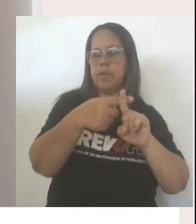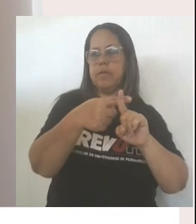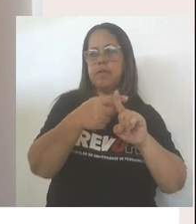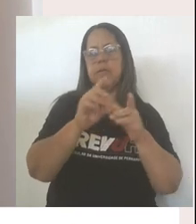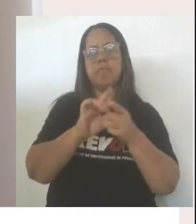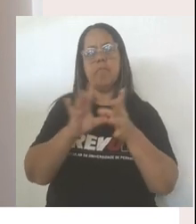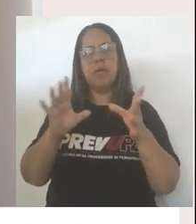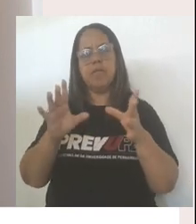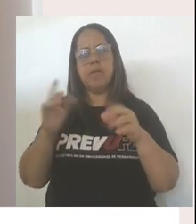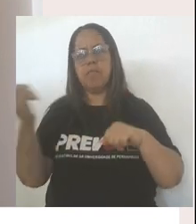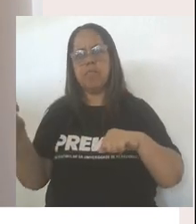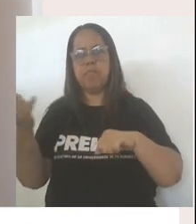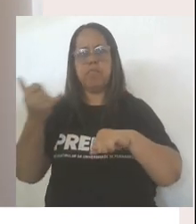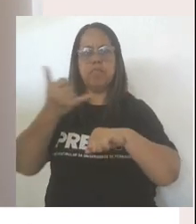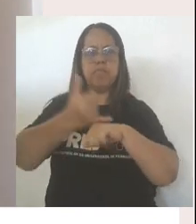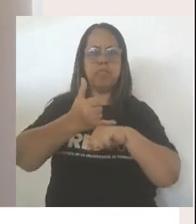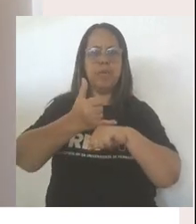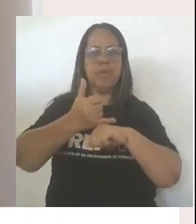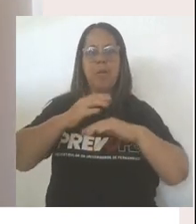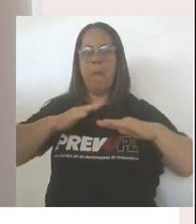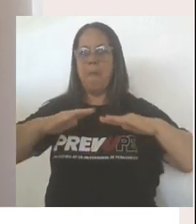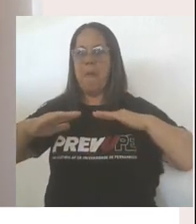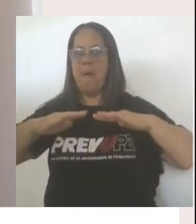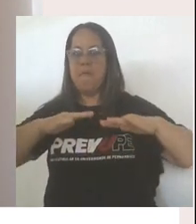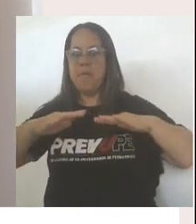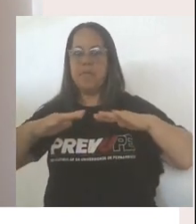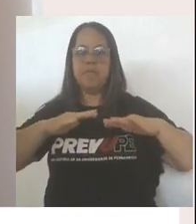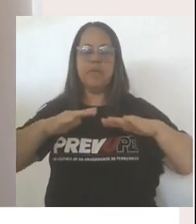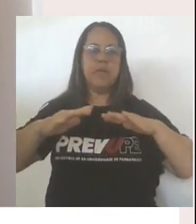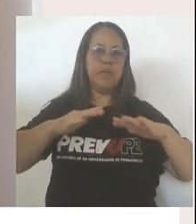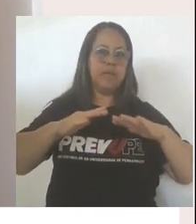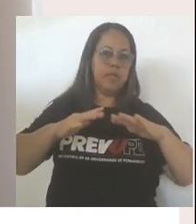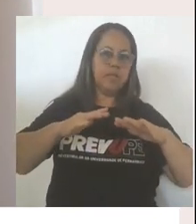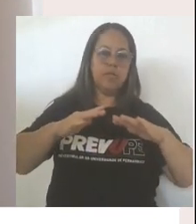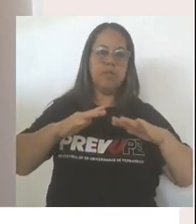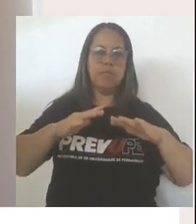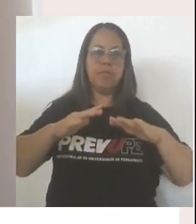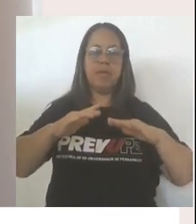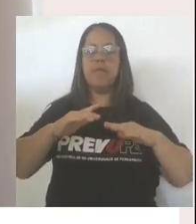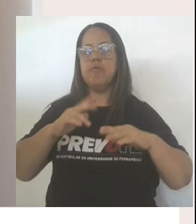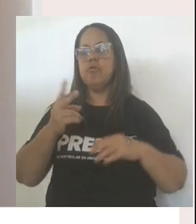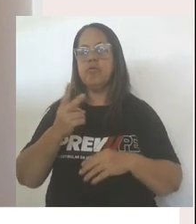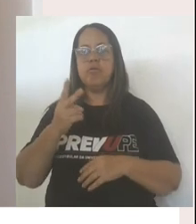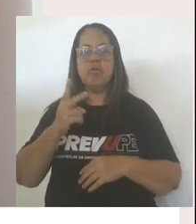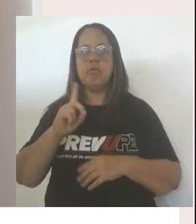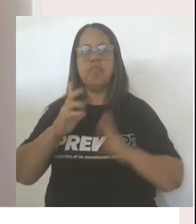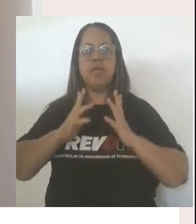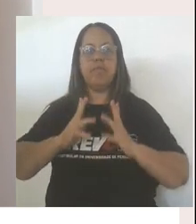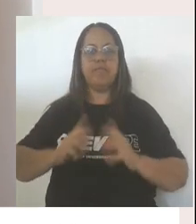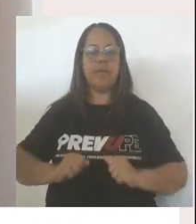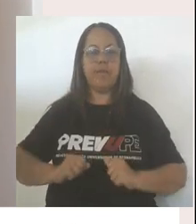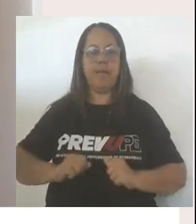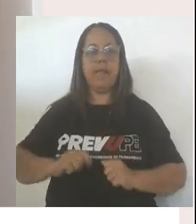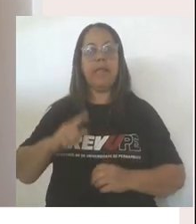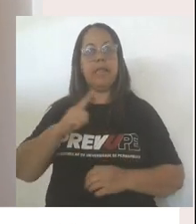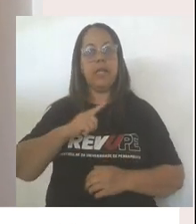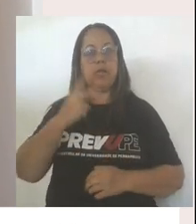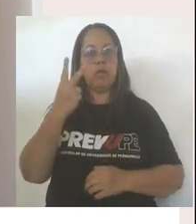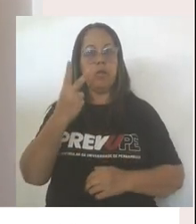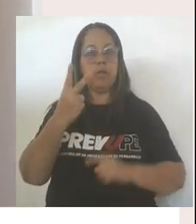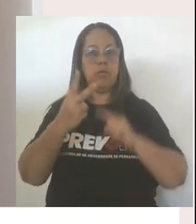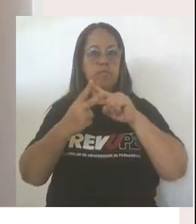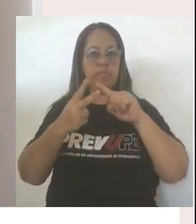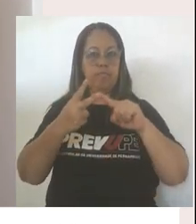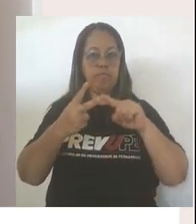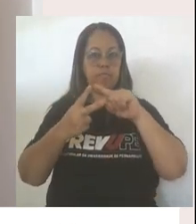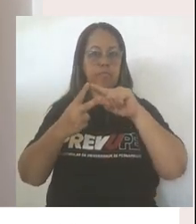os íons se movam entre os eletrodos para manter a neutralidade elétrica. Existem dois tipos de eletrólitos.